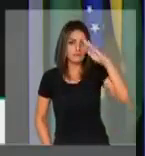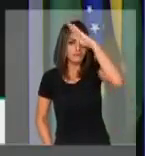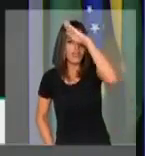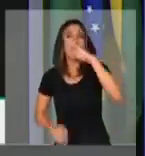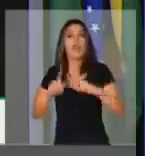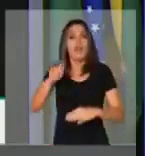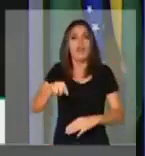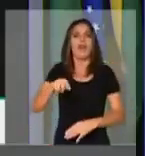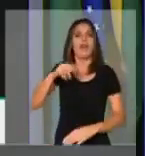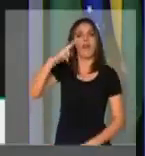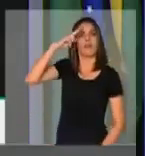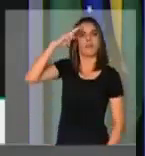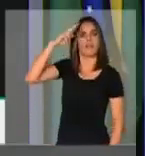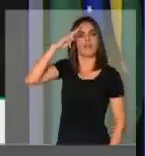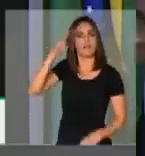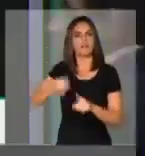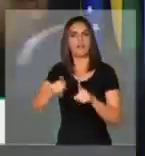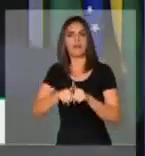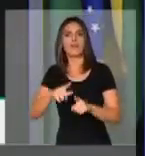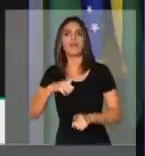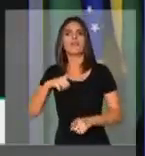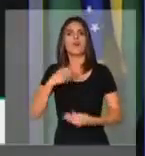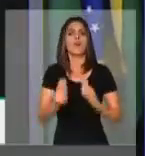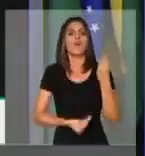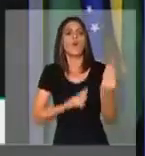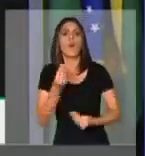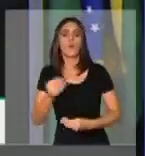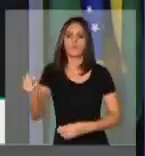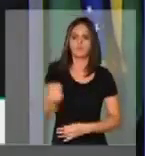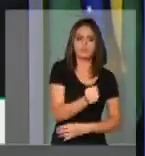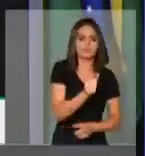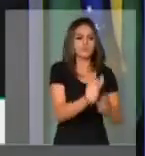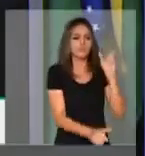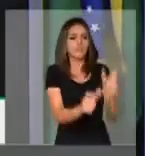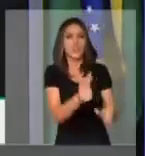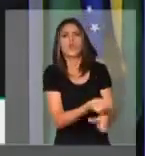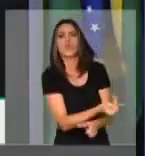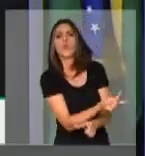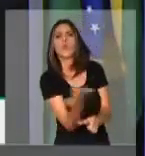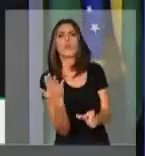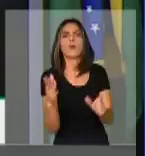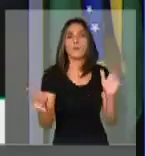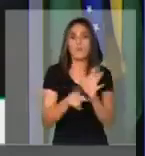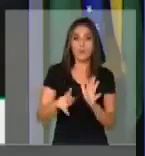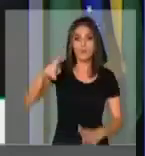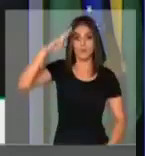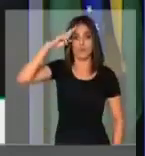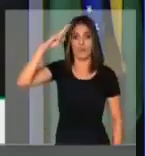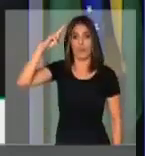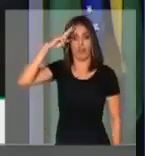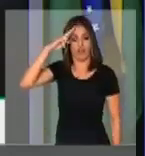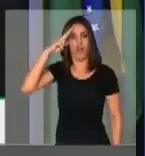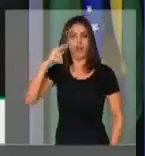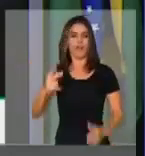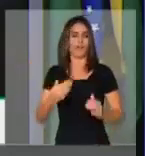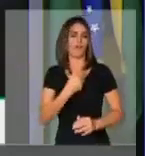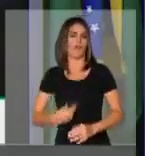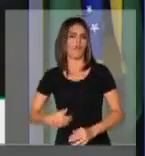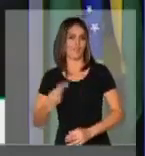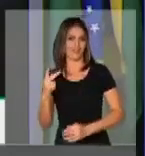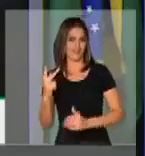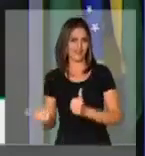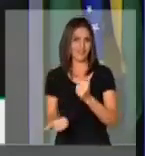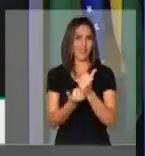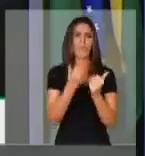ser militar e ter em postos chaves do seu governo um grande número de integrantes das Forças Armadas também acaba